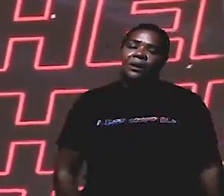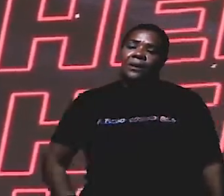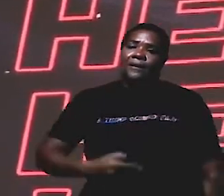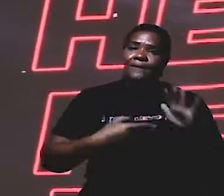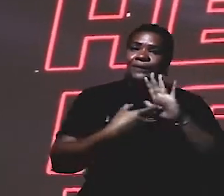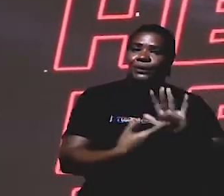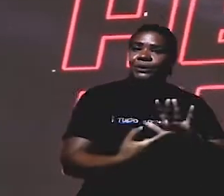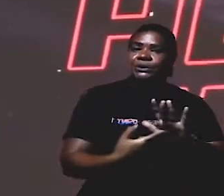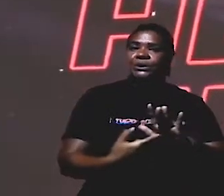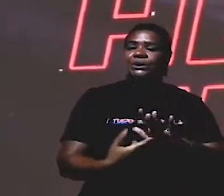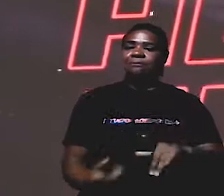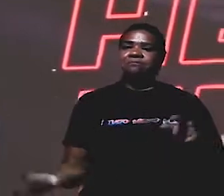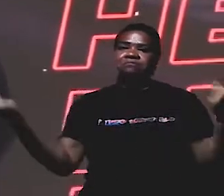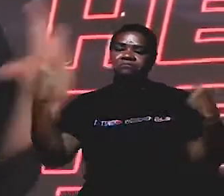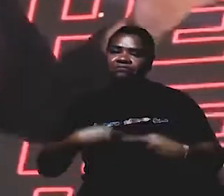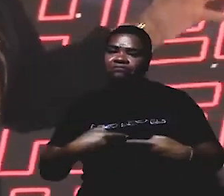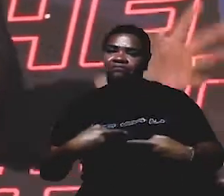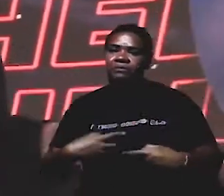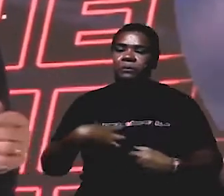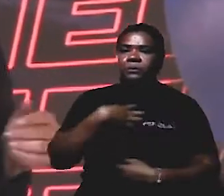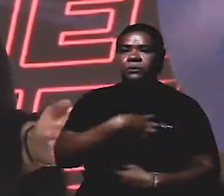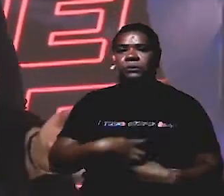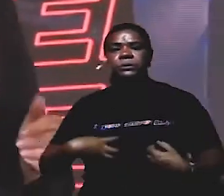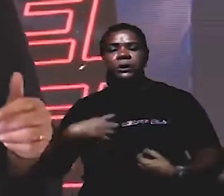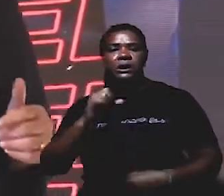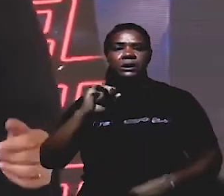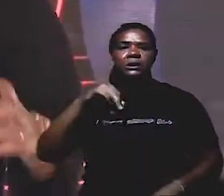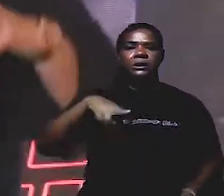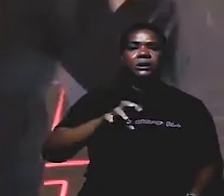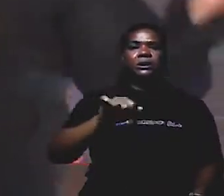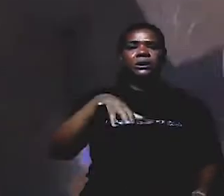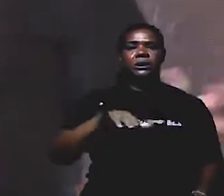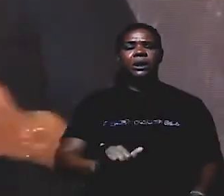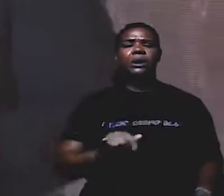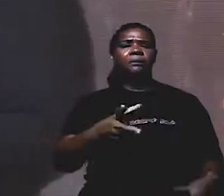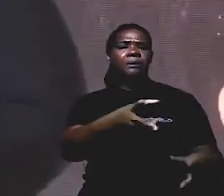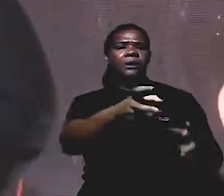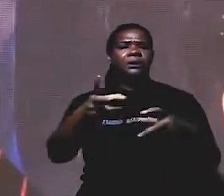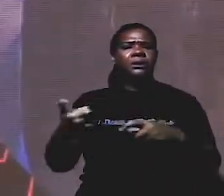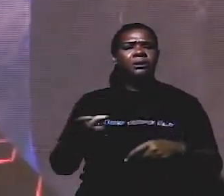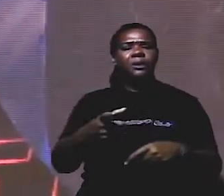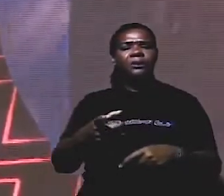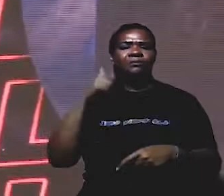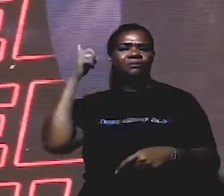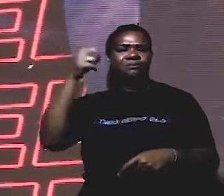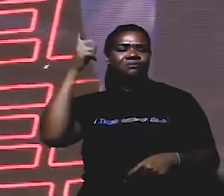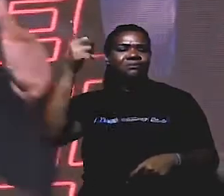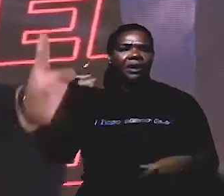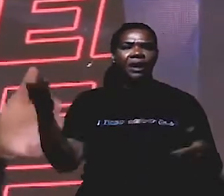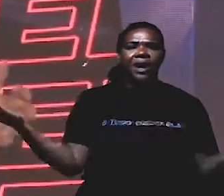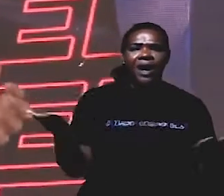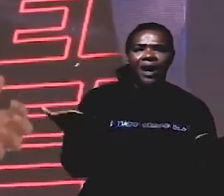de insegurança. Simei havia perseguido Davi. Agora